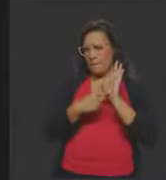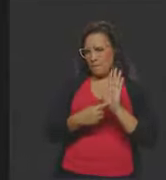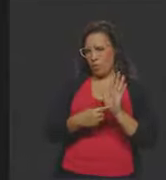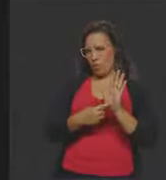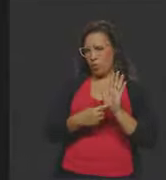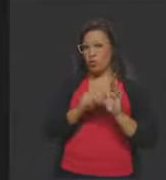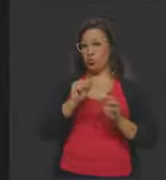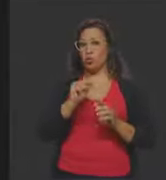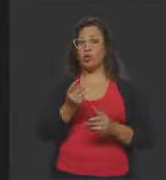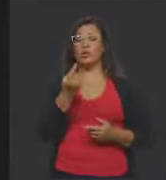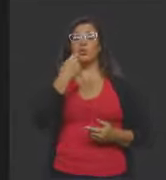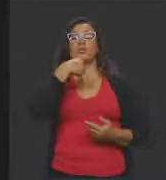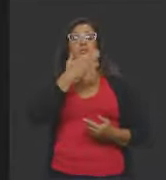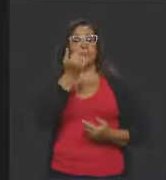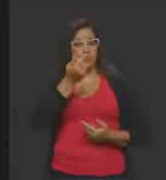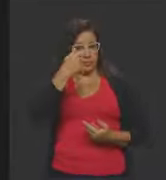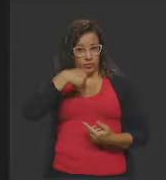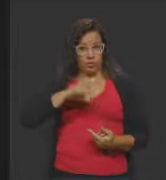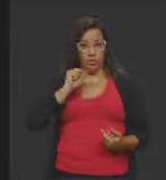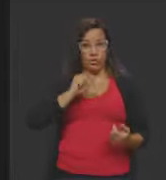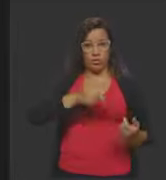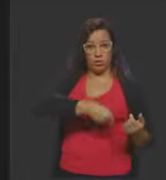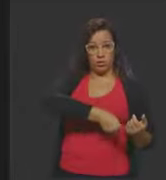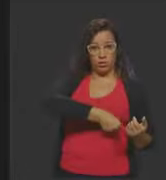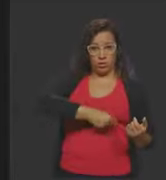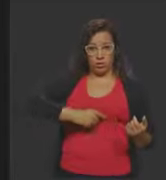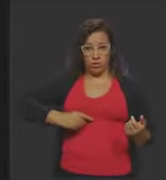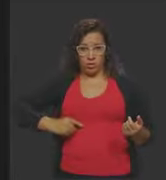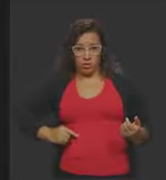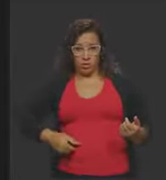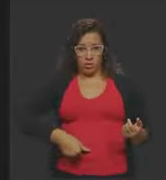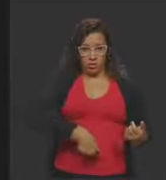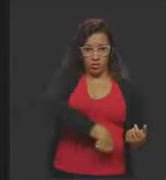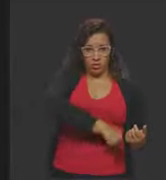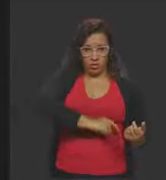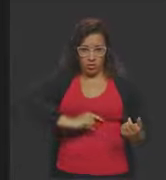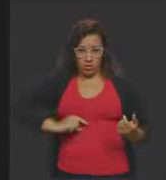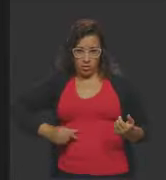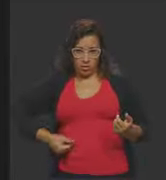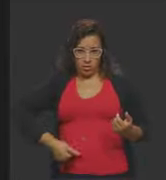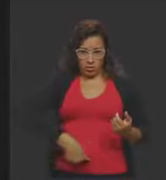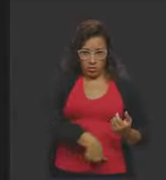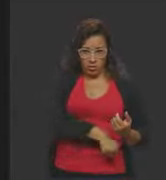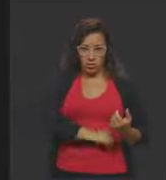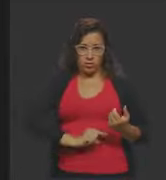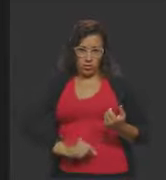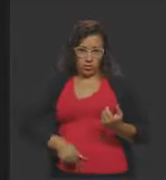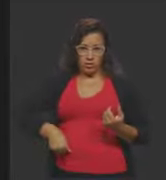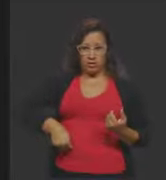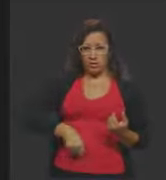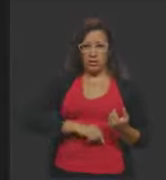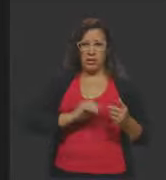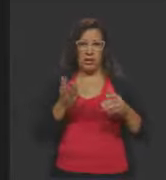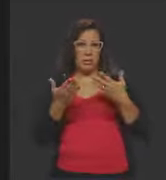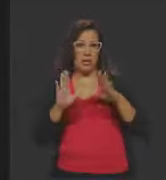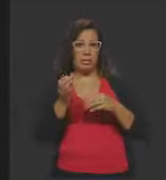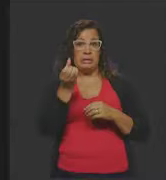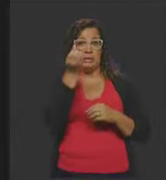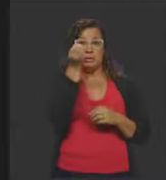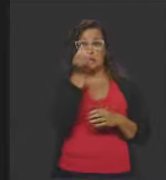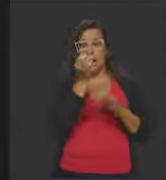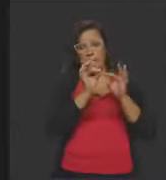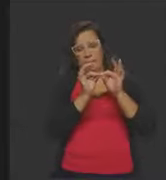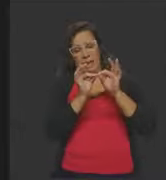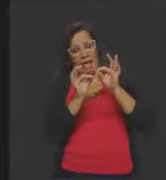sistema digestório, que é no intestino delgado. O intestino delgado é um tubo que pode apresentar mais de 6 metros